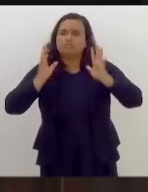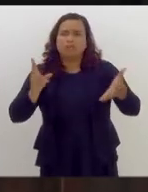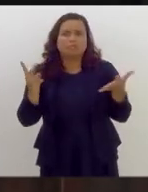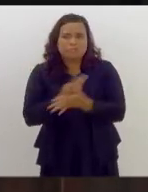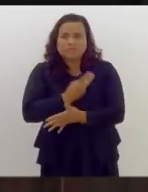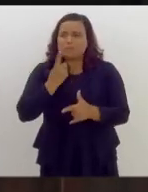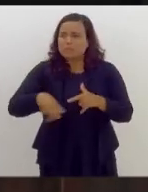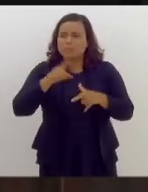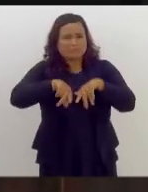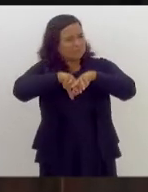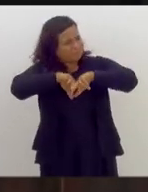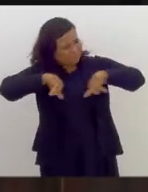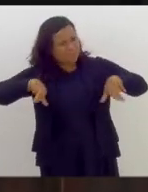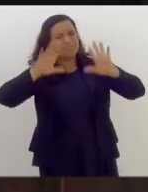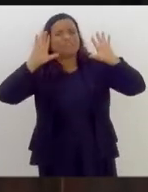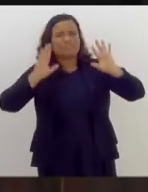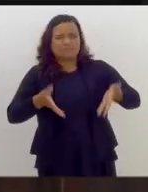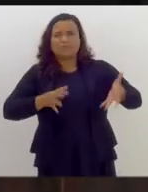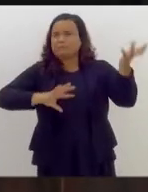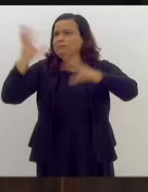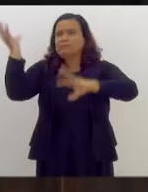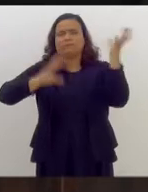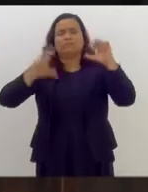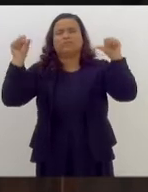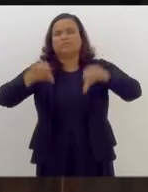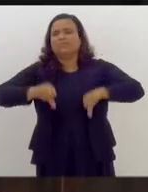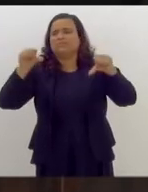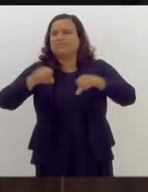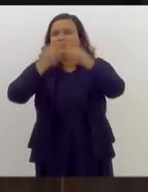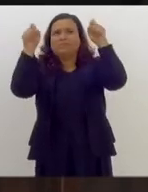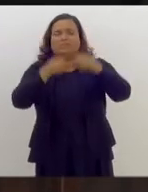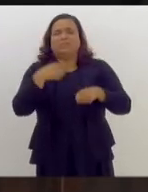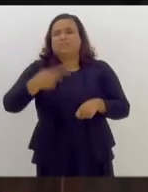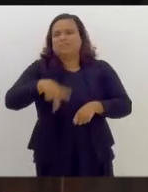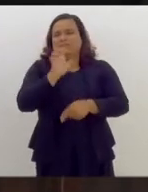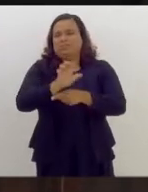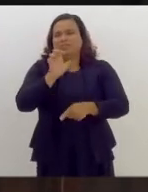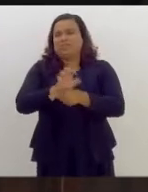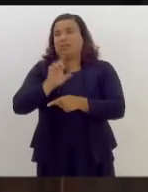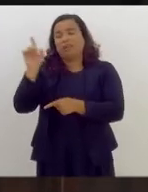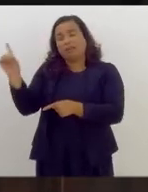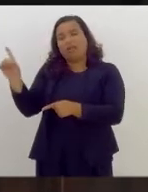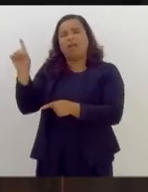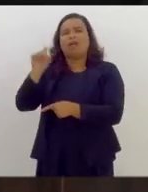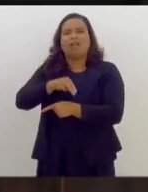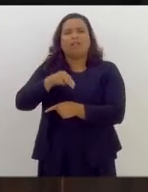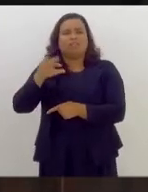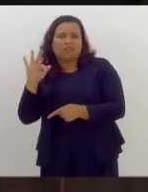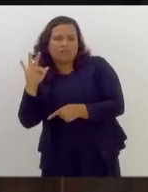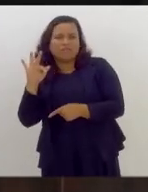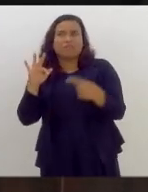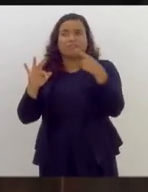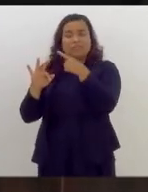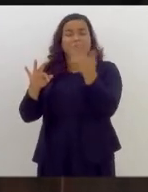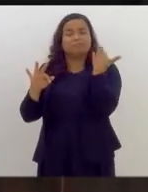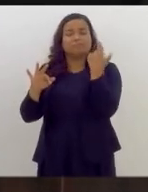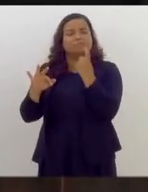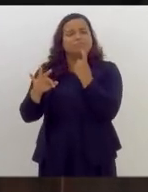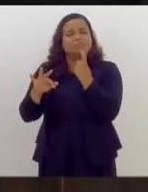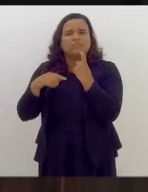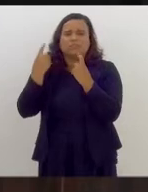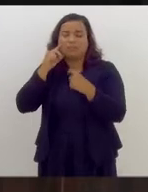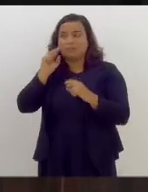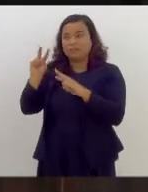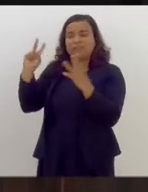tantos momentos aí catastróficos em nosso estado, lá em Friburgo mesmo, há pouco tempo, nós vimos